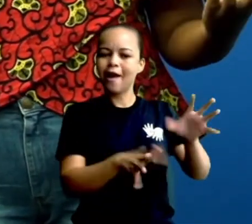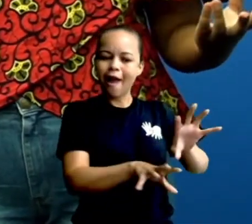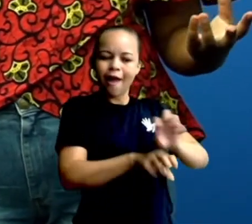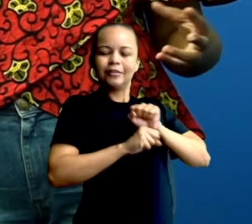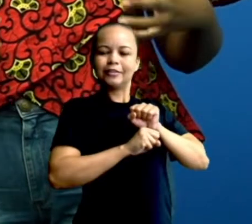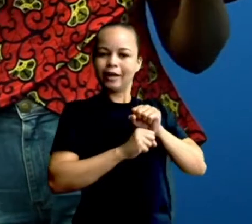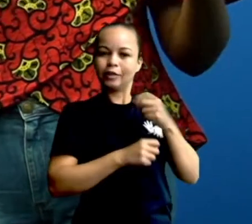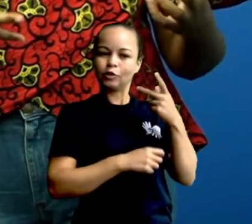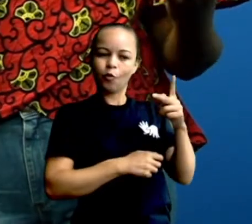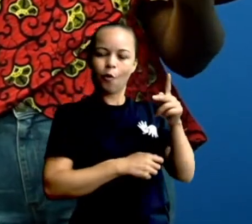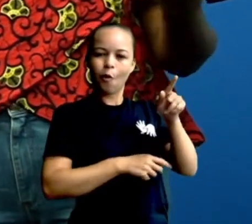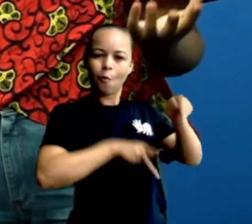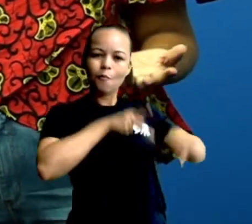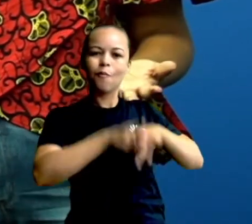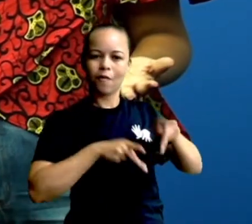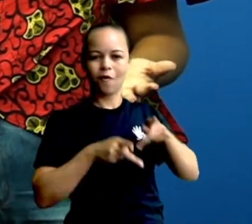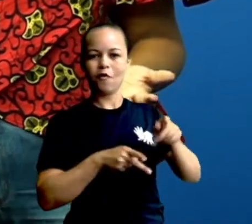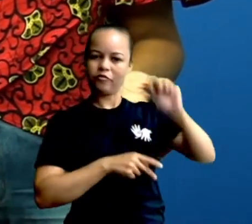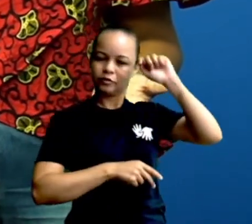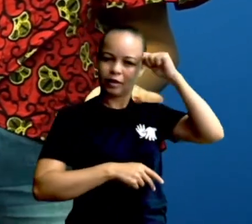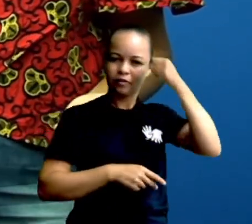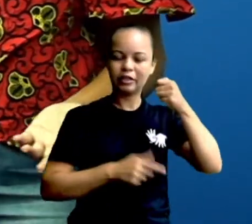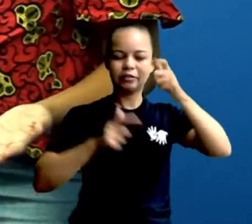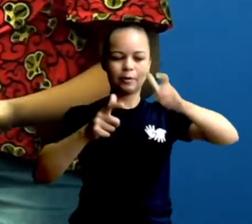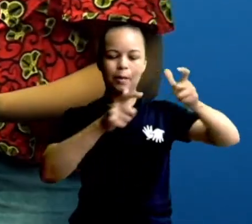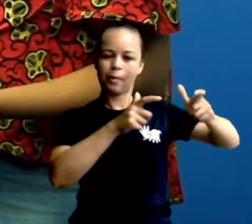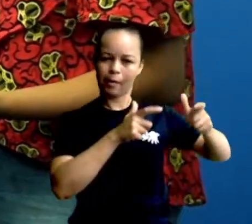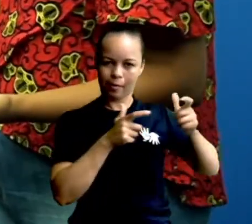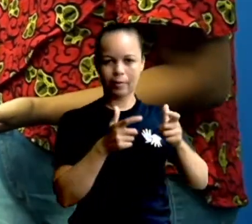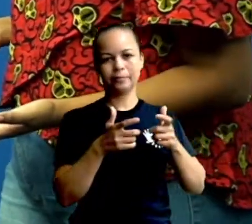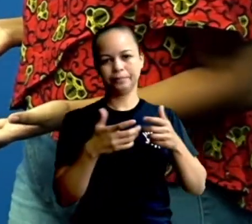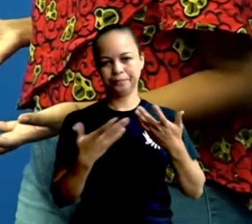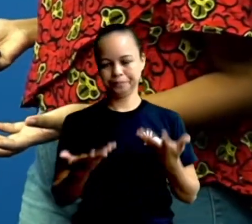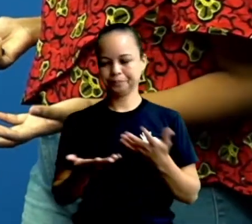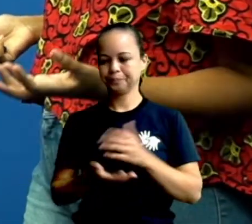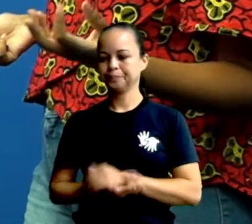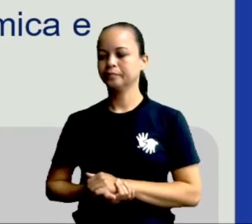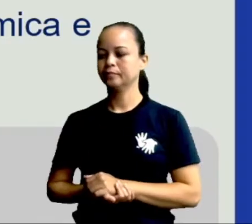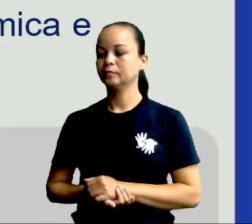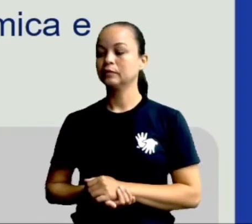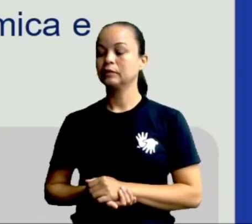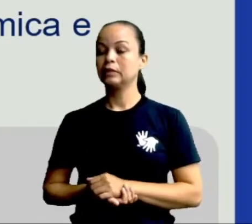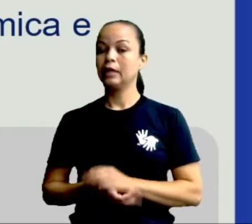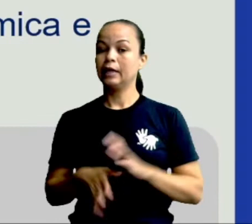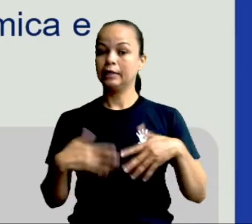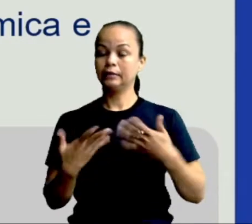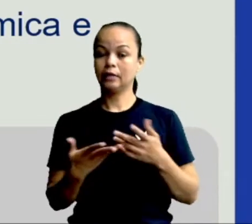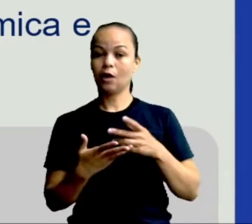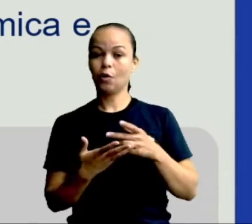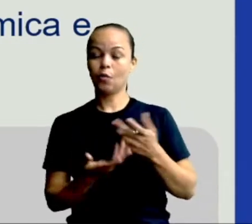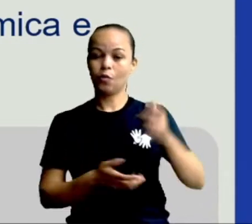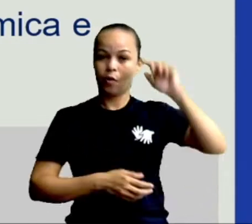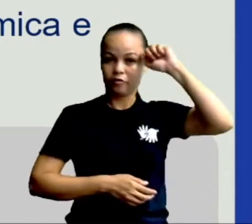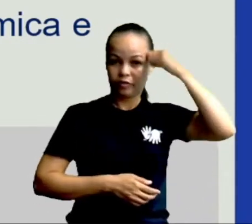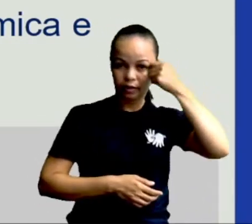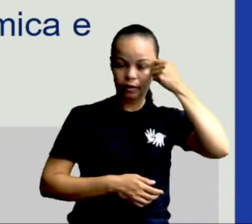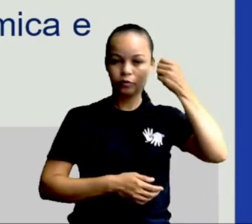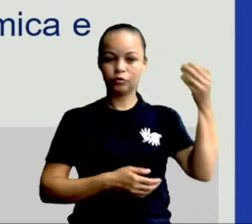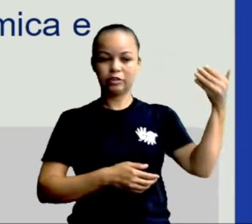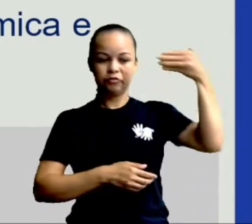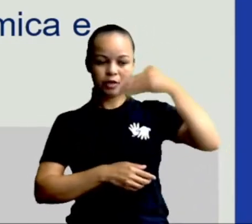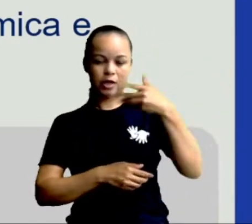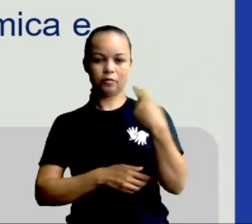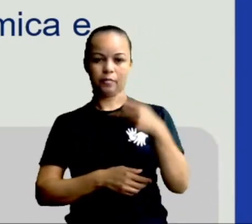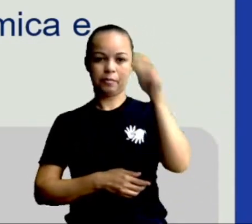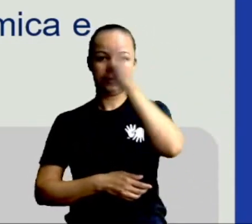desses povos africanos que eram de diferentes localidades, tá? Então, os africanos trazidos ao Brasil